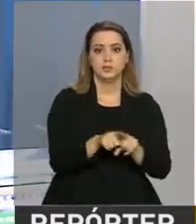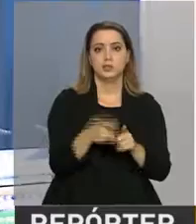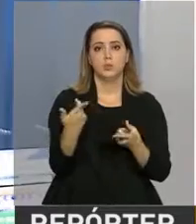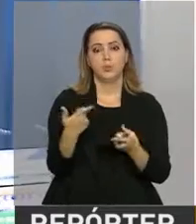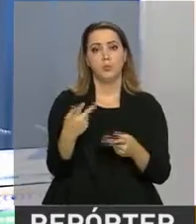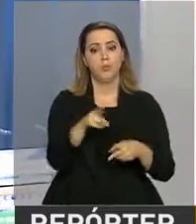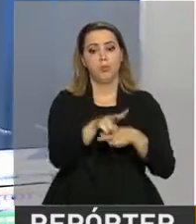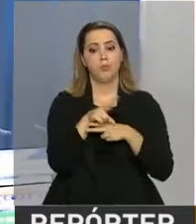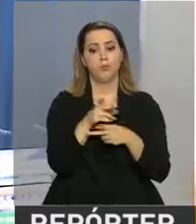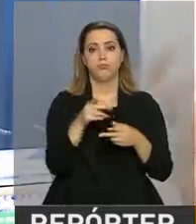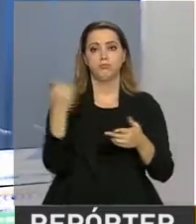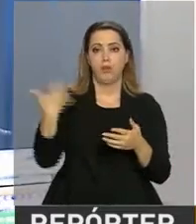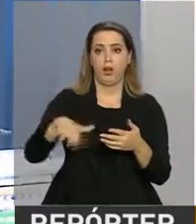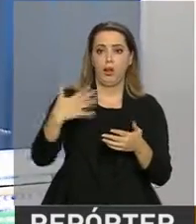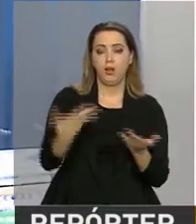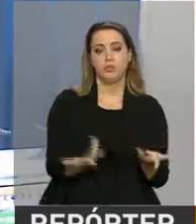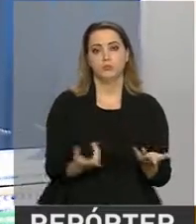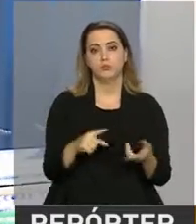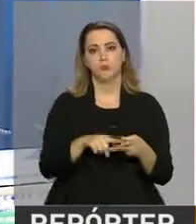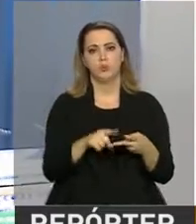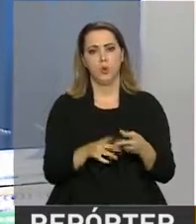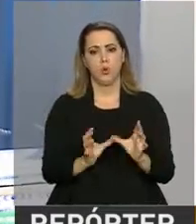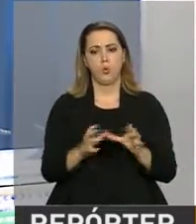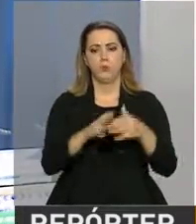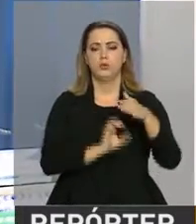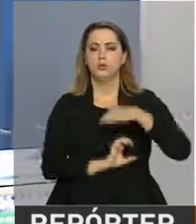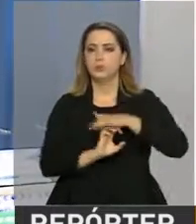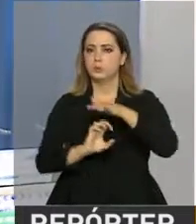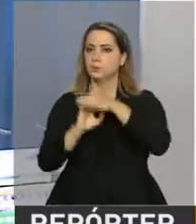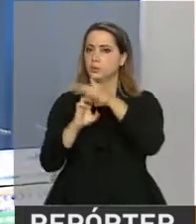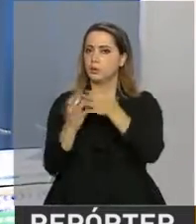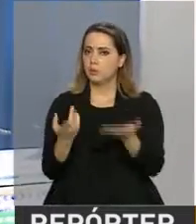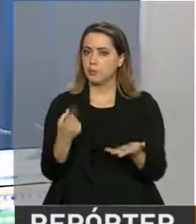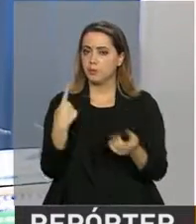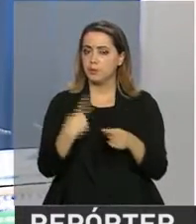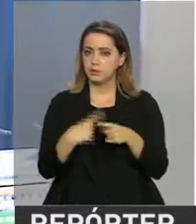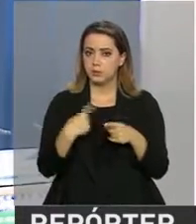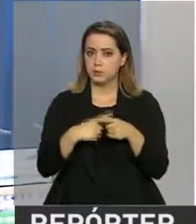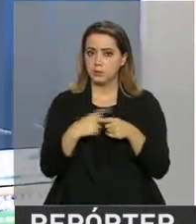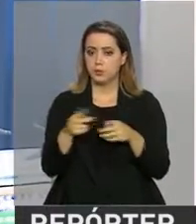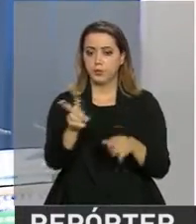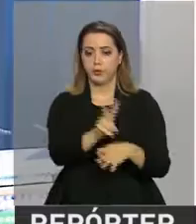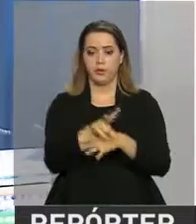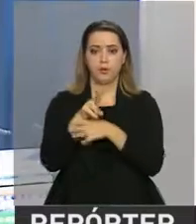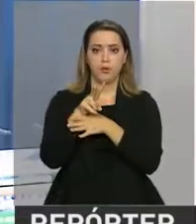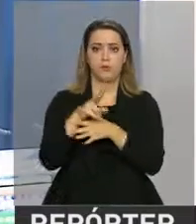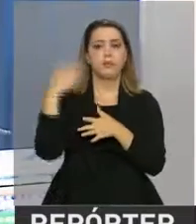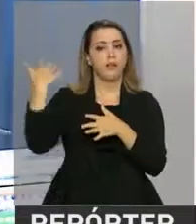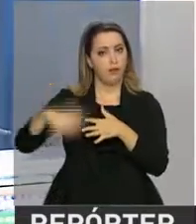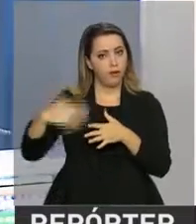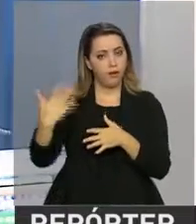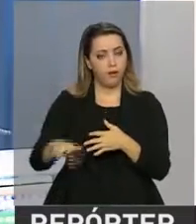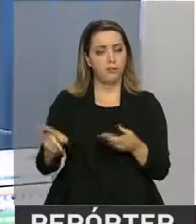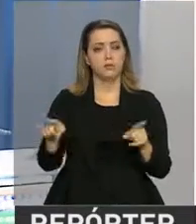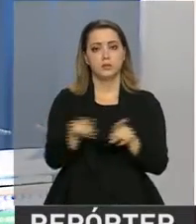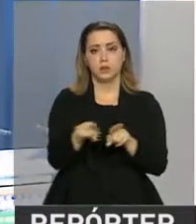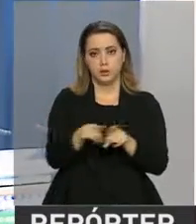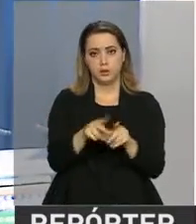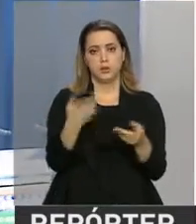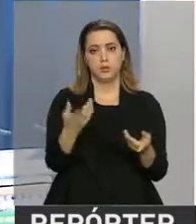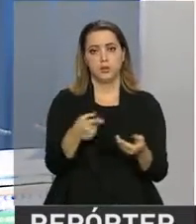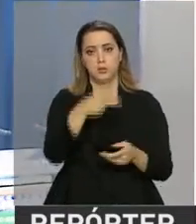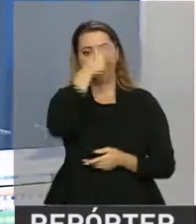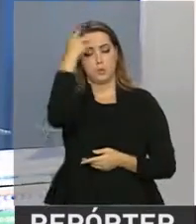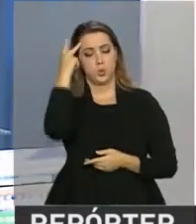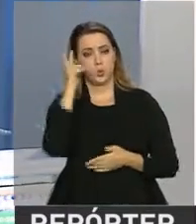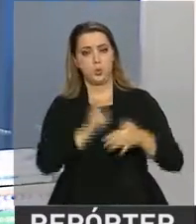crédito é muito caro. O setor privado não investe porque a contratação de financiamento é cara e, mais do que isso, ele se